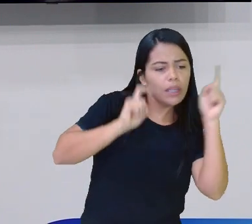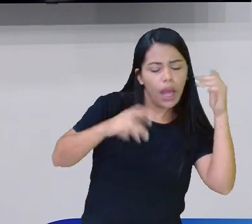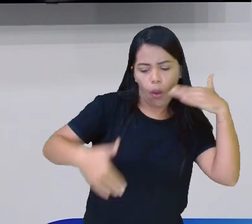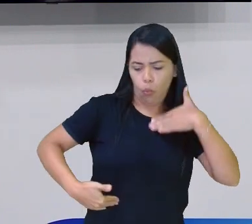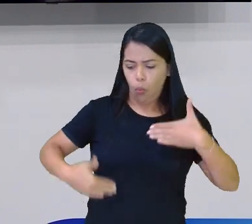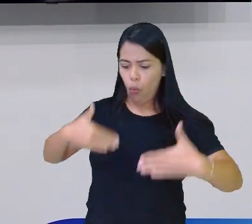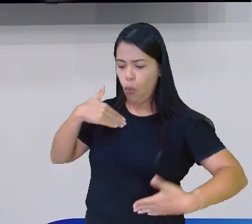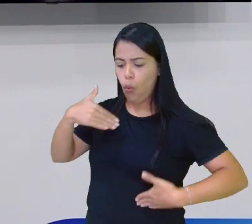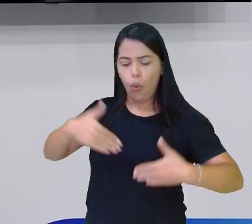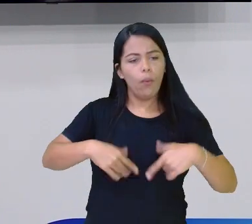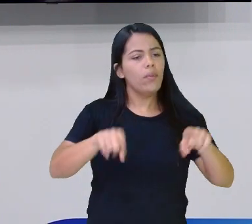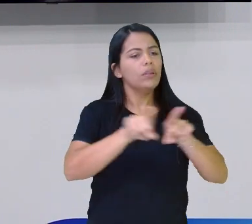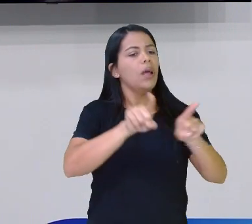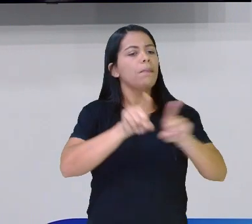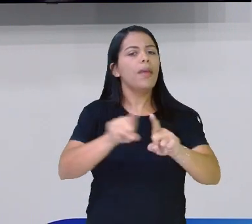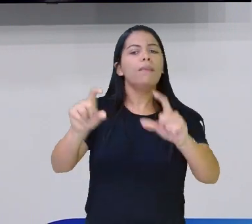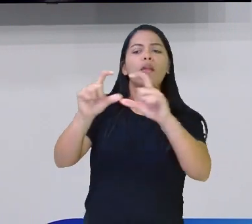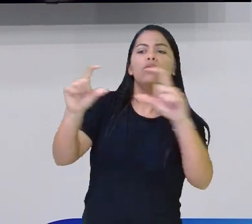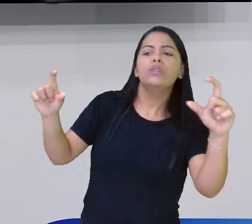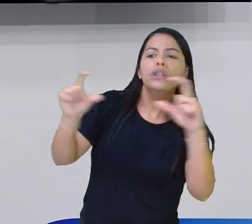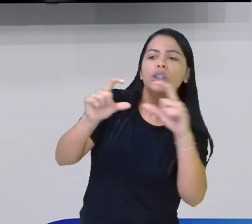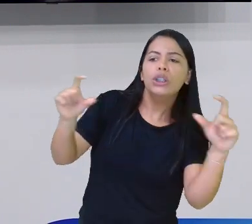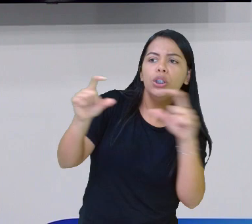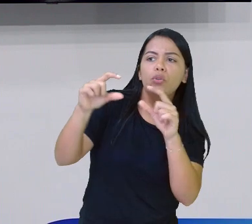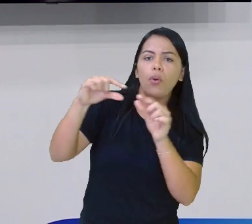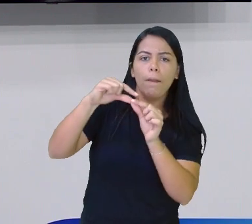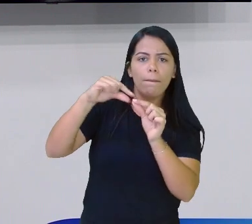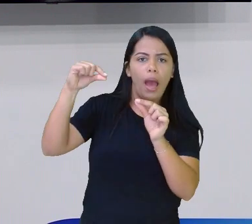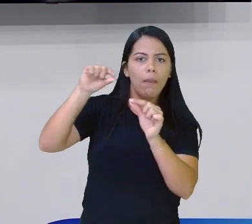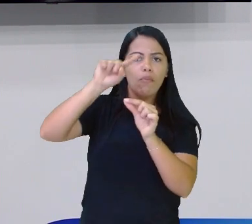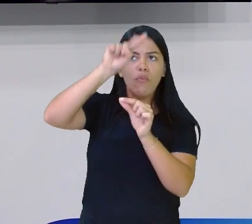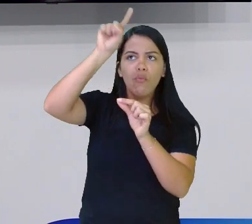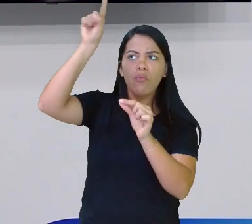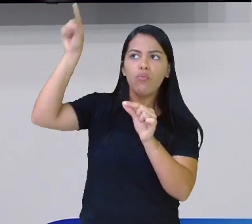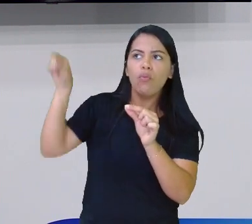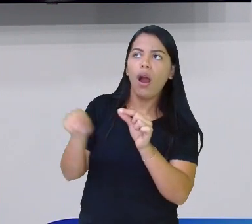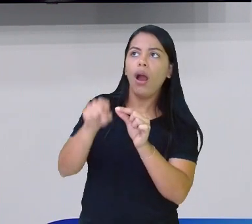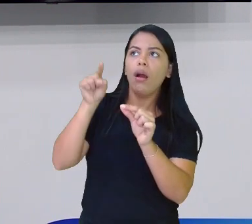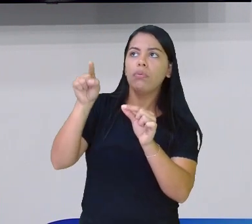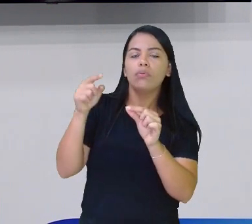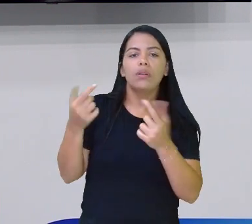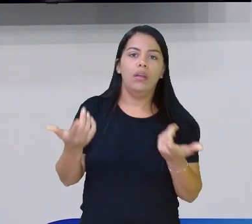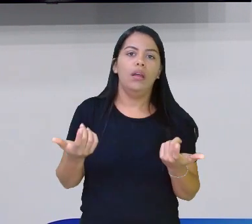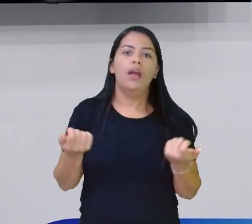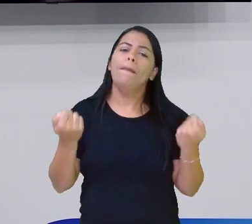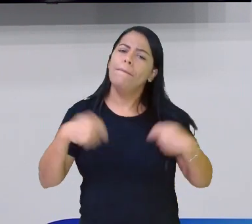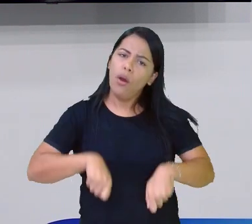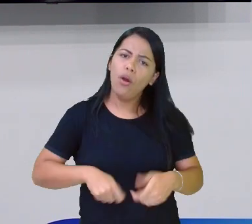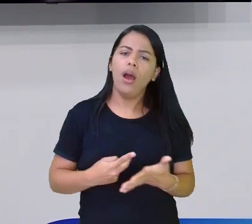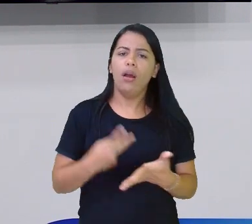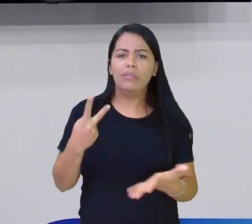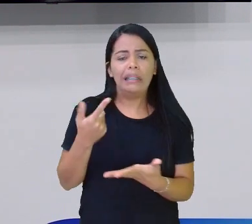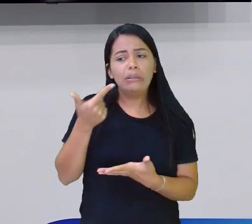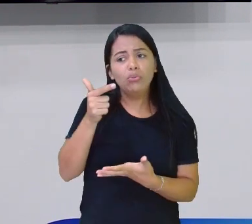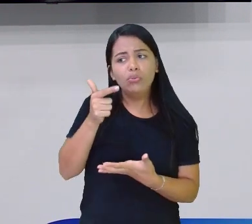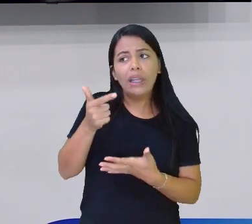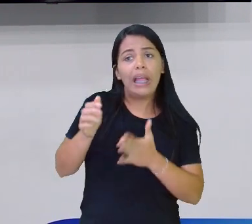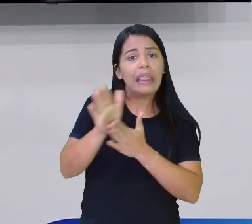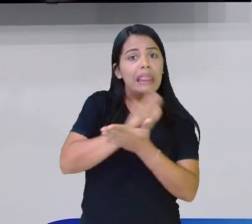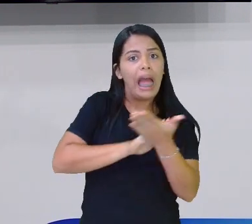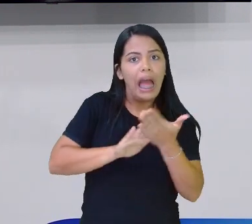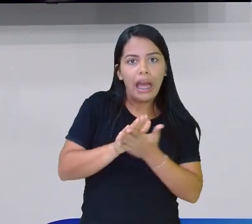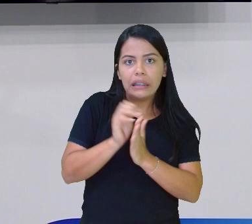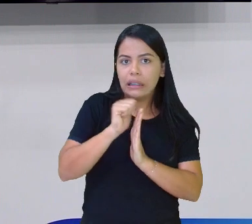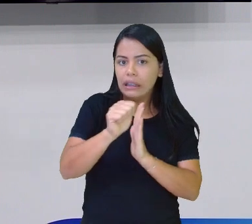tipo de balão de pensamento, mas pode não ter diálogo, pode não ter fala, tá certo? Então,